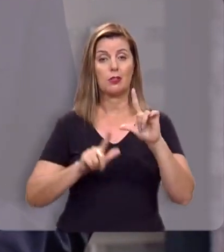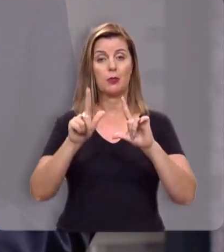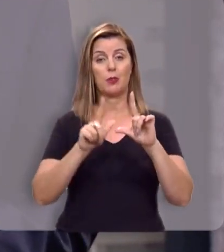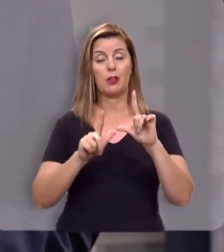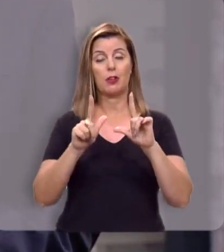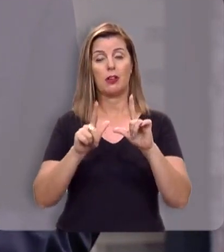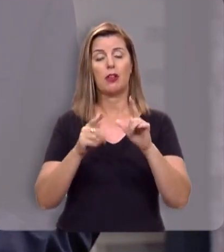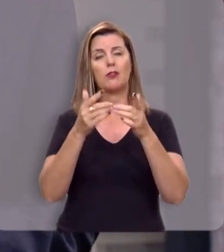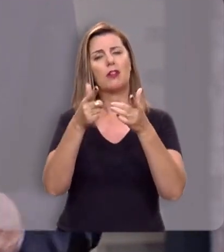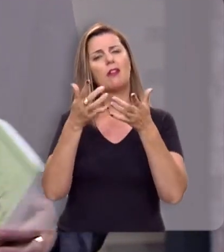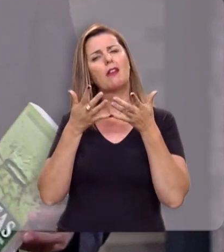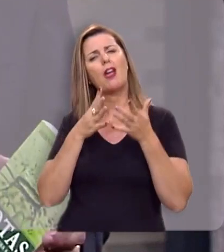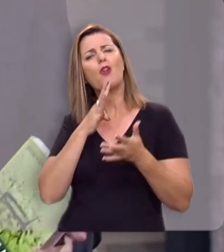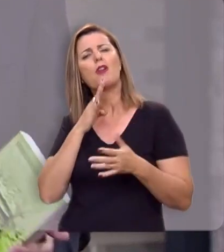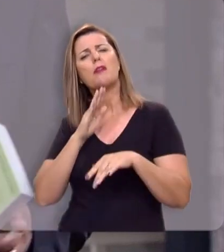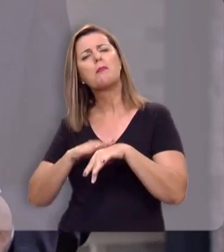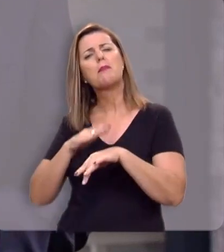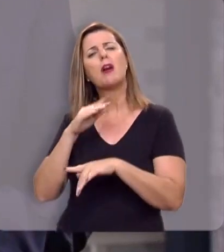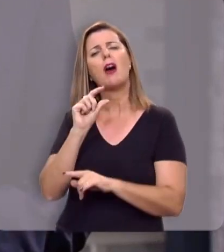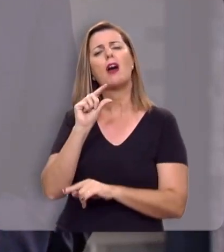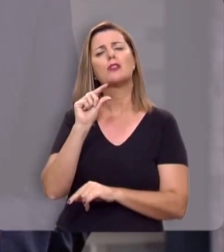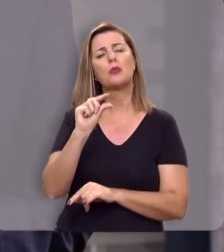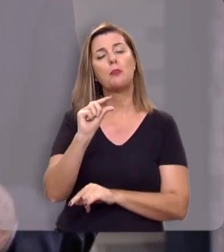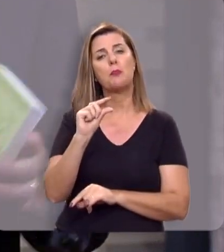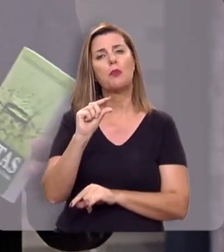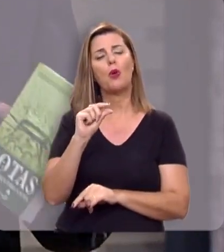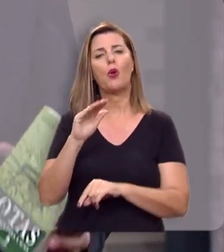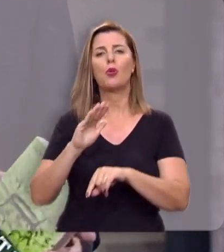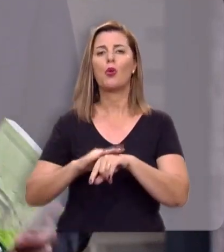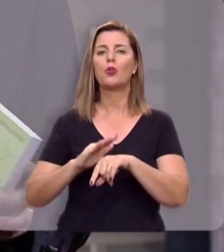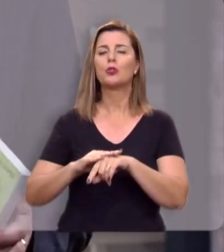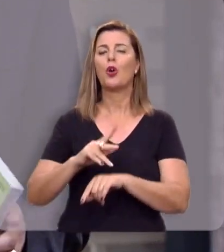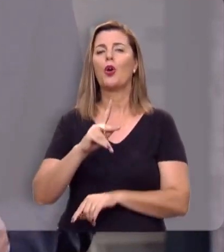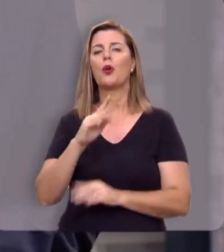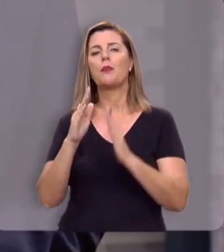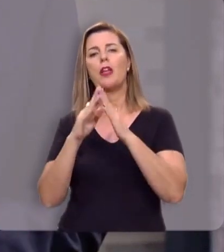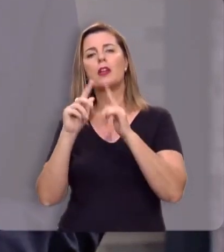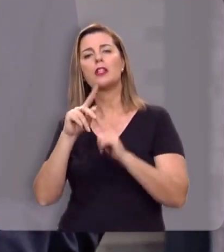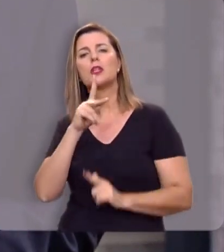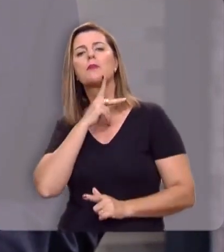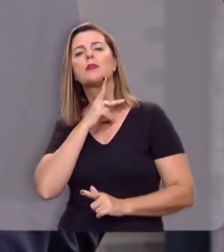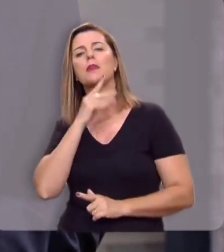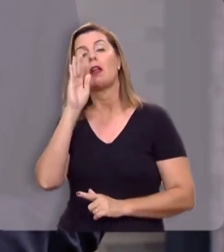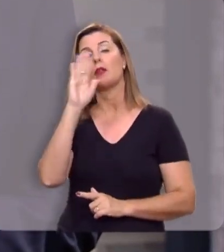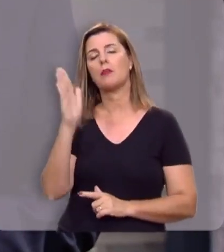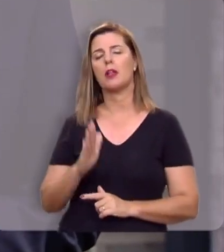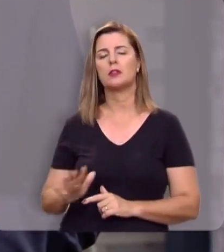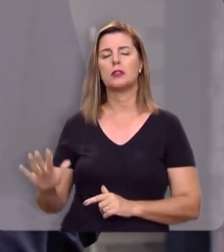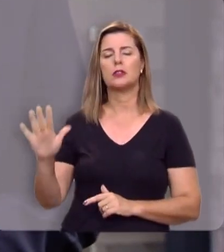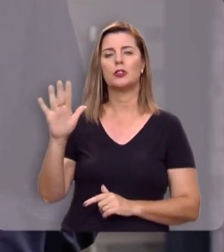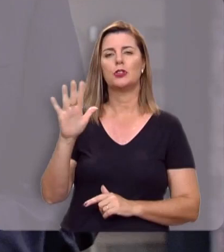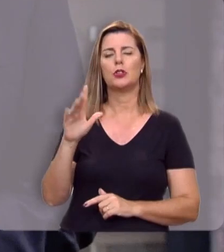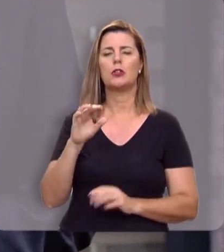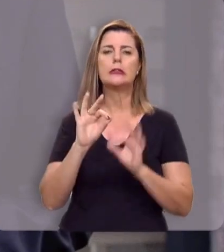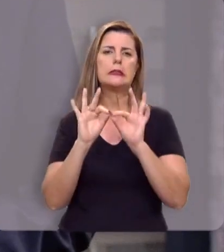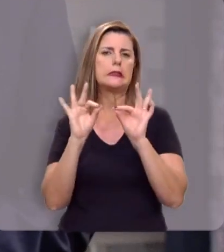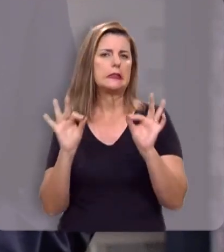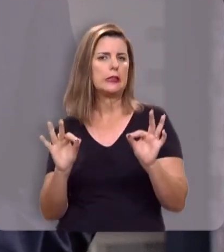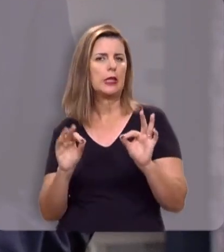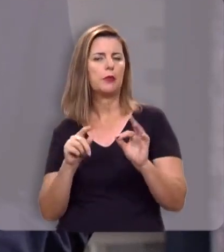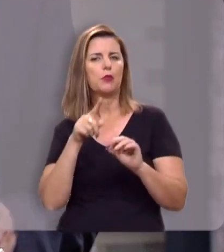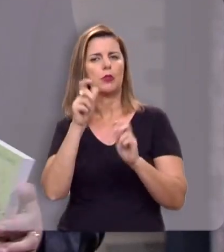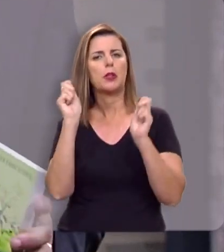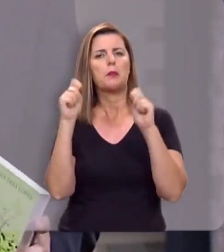se você quer conhecer um pouquinho mais sobre a Igreja Presbiteriana do Brasil, é muito